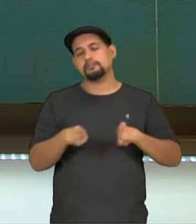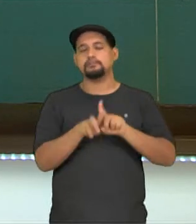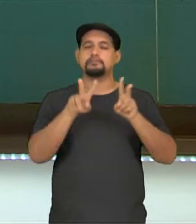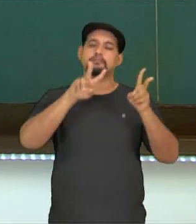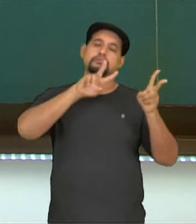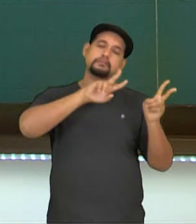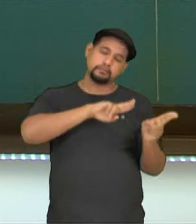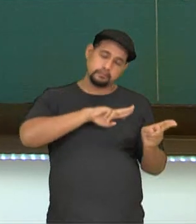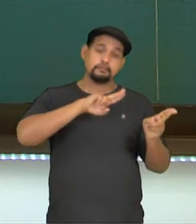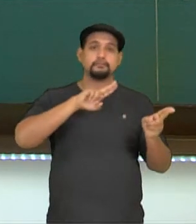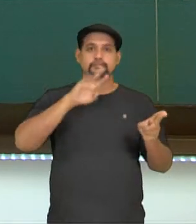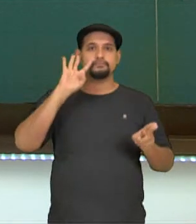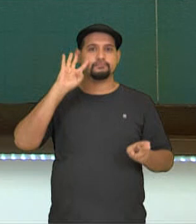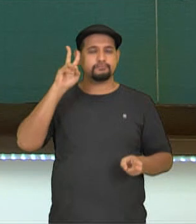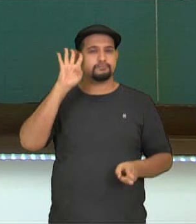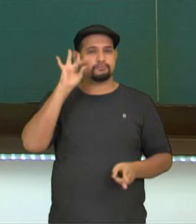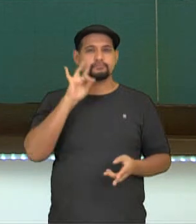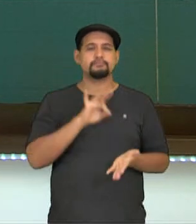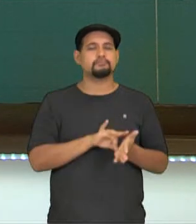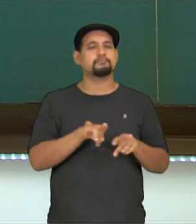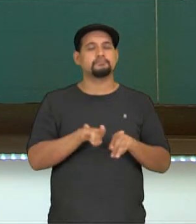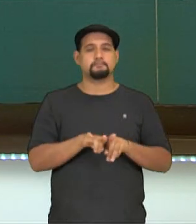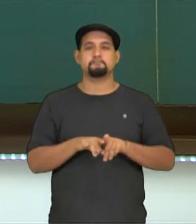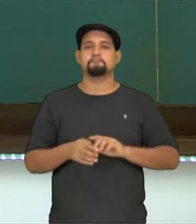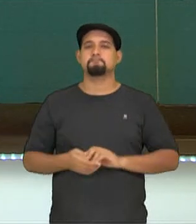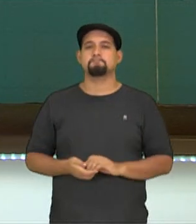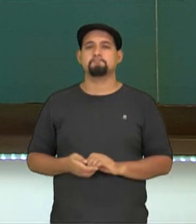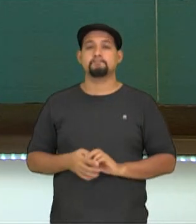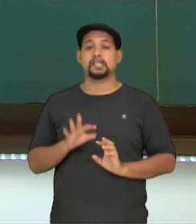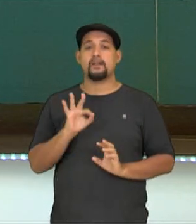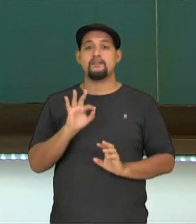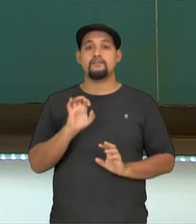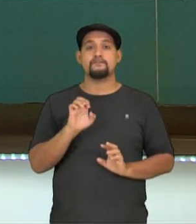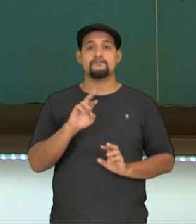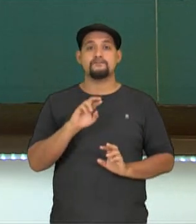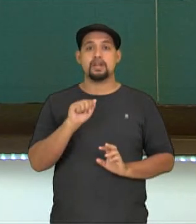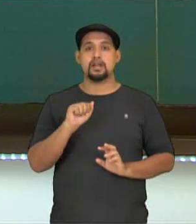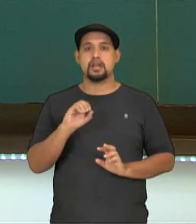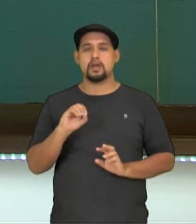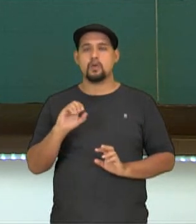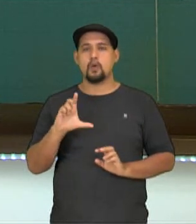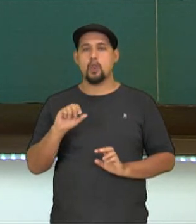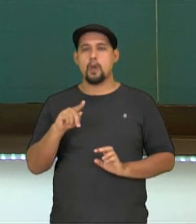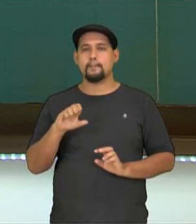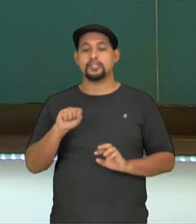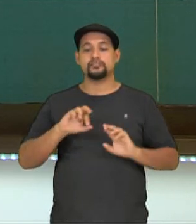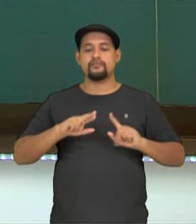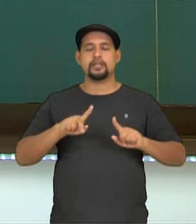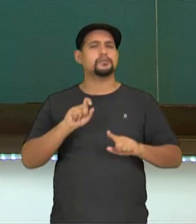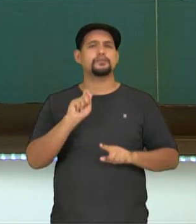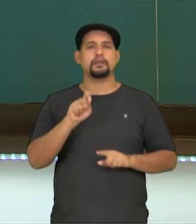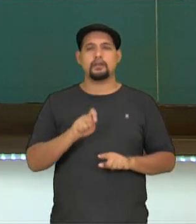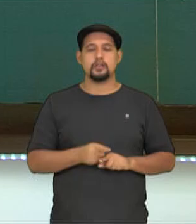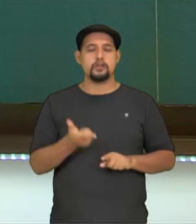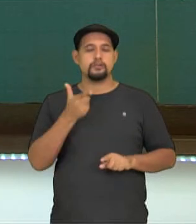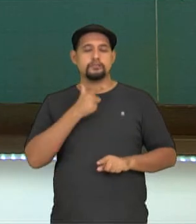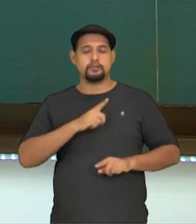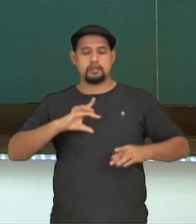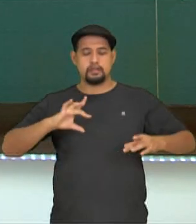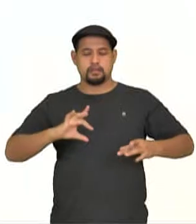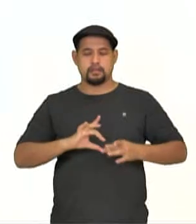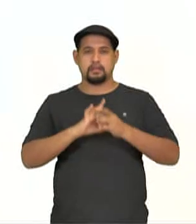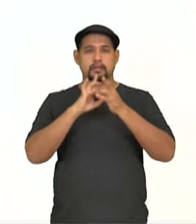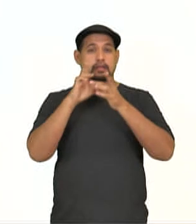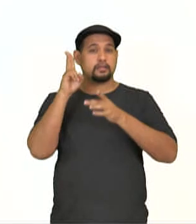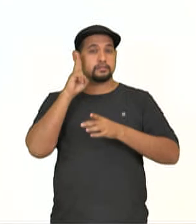dormir. Acontecimento histórico, verdadeiro. Fernão Lopes, a grande diferença é que Fernão Lopes conseguiu unir a história